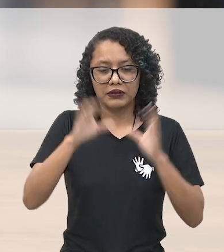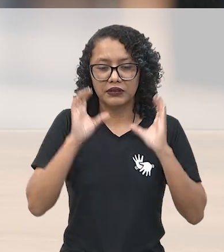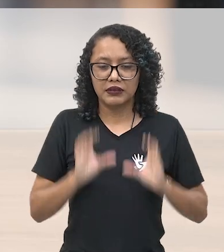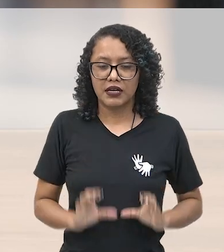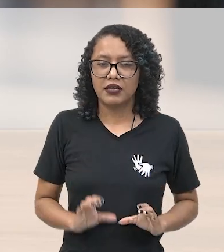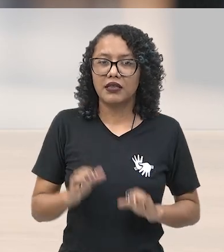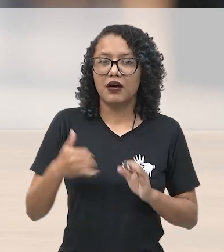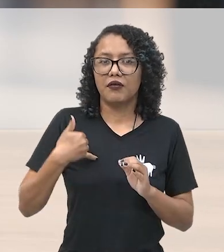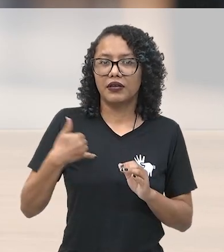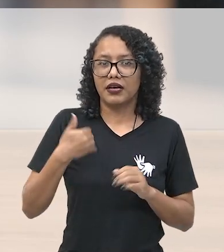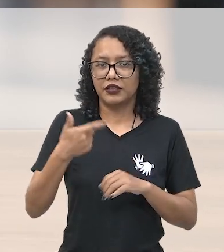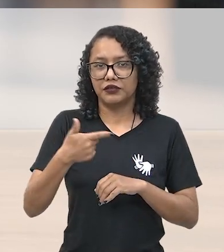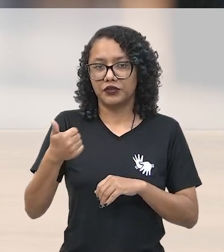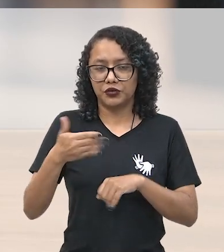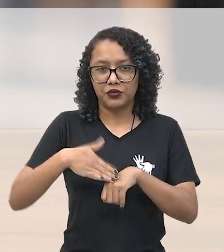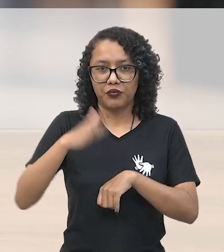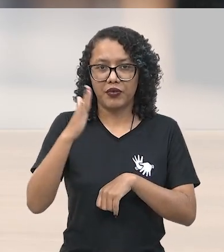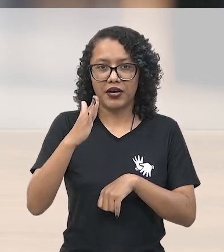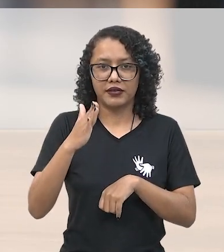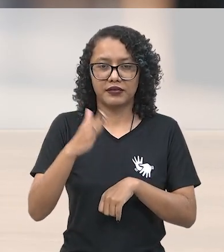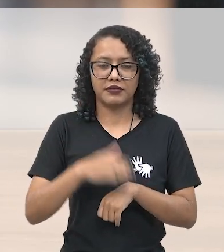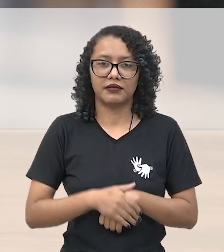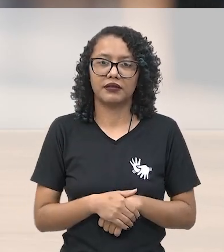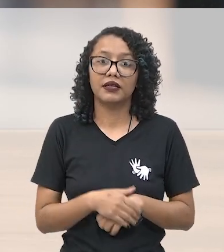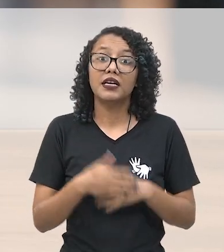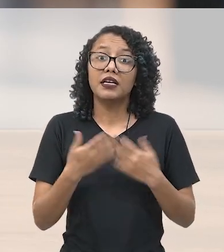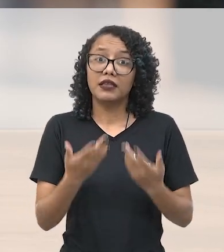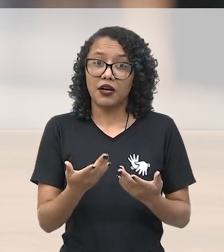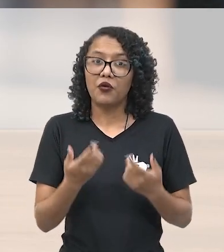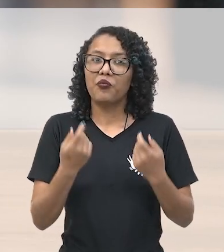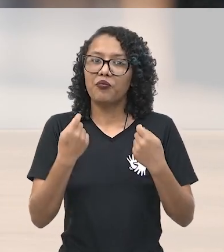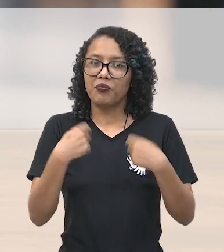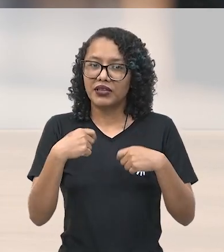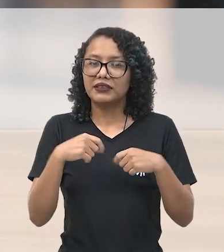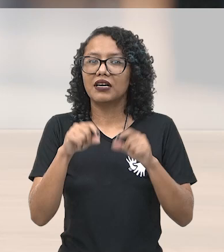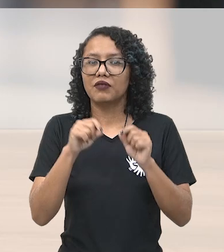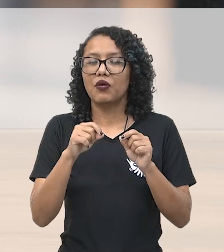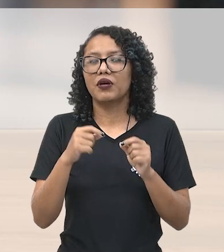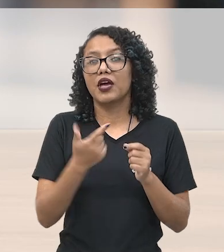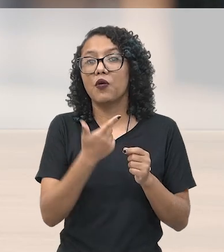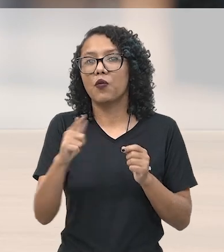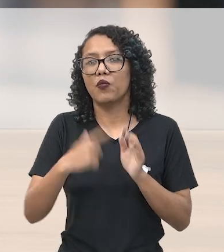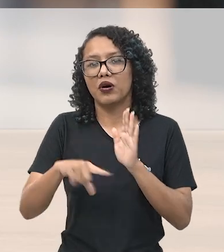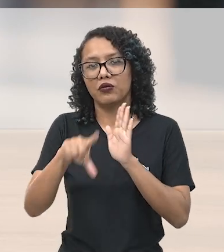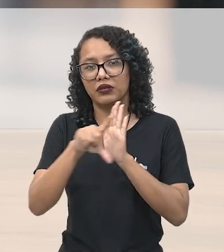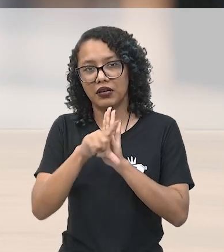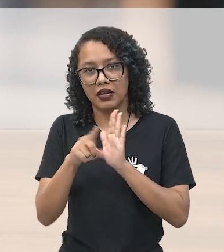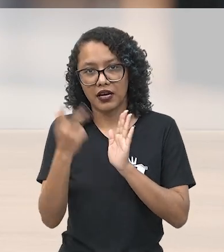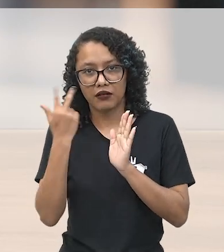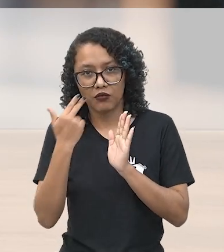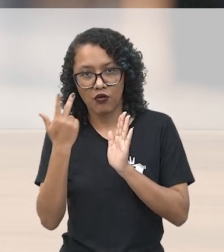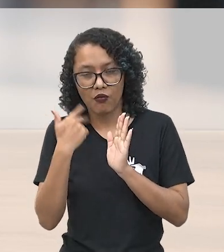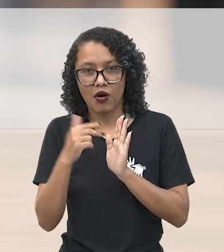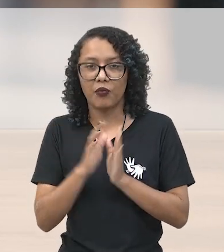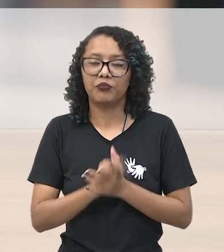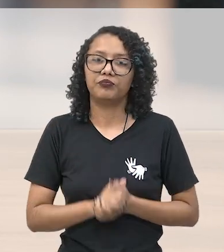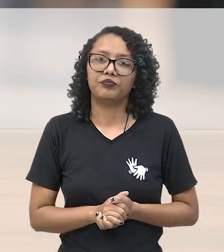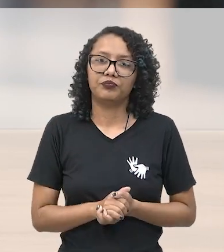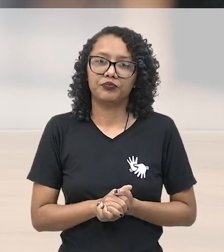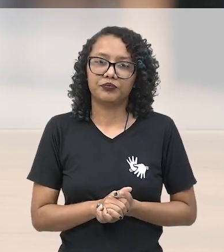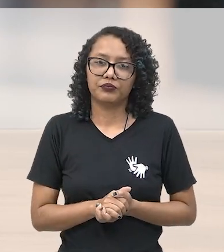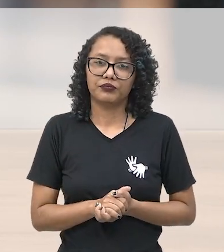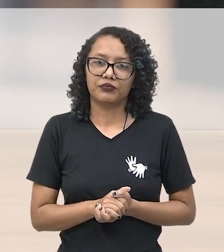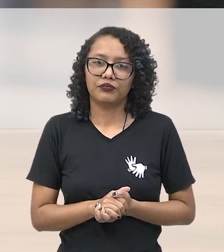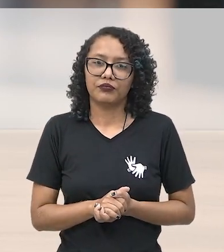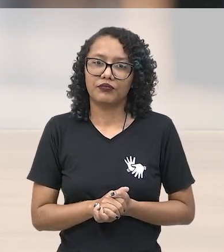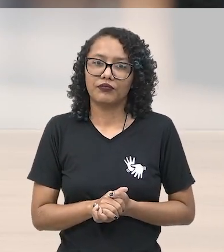corrente entendia que esse tema deveria ser regulado por uma lei ordinária, uma lei comum, tá certo? E aí, o que